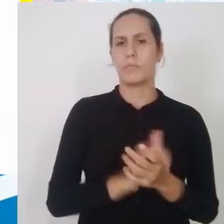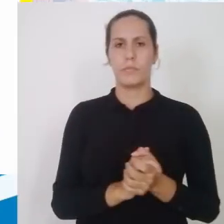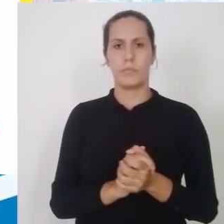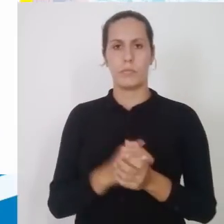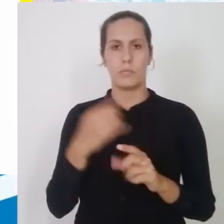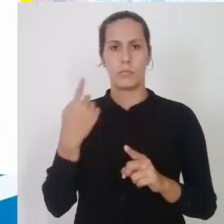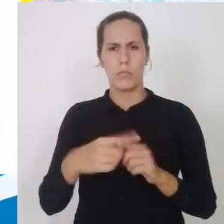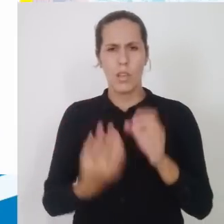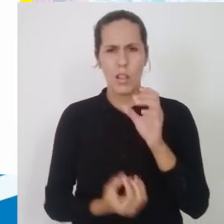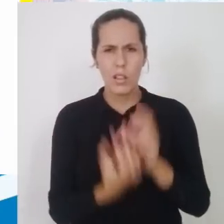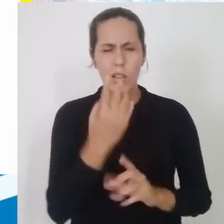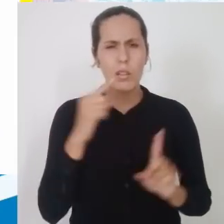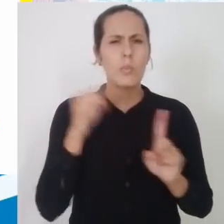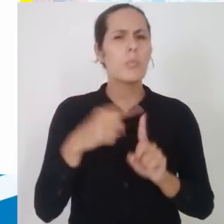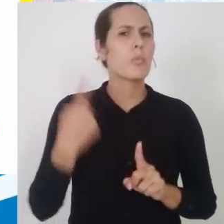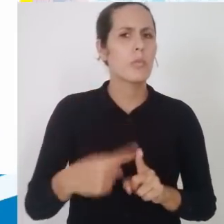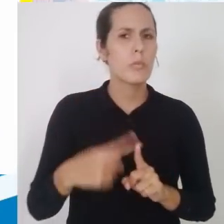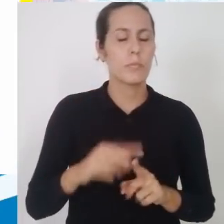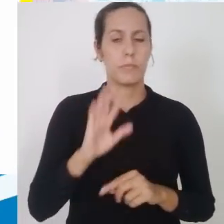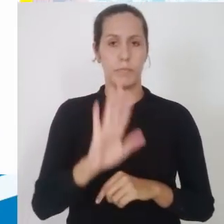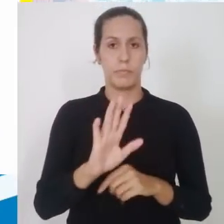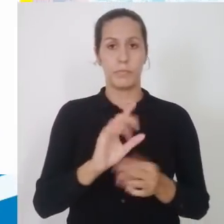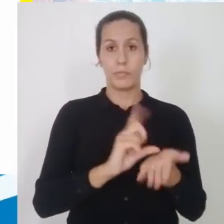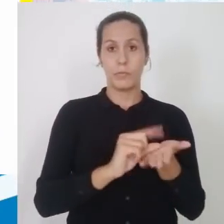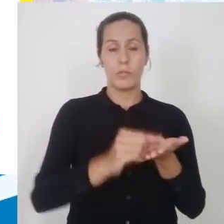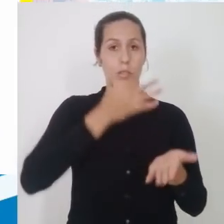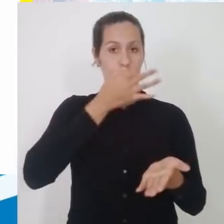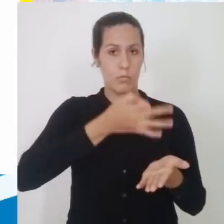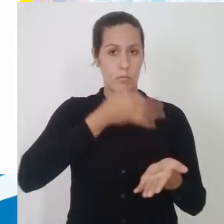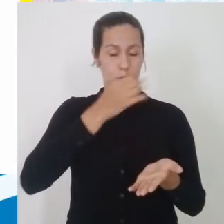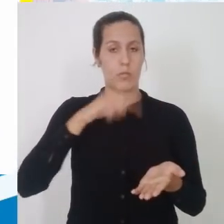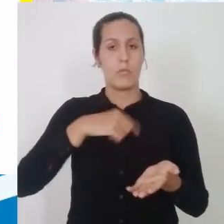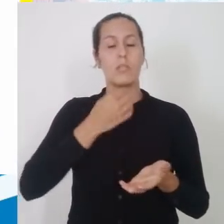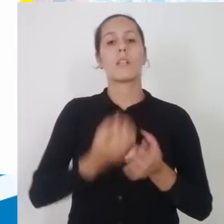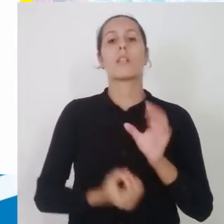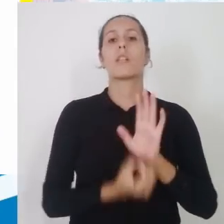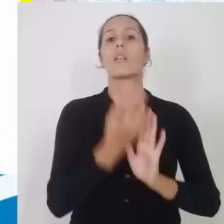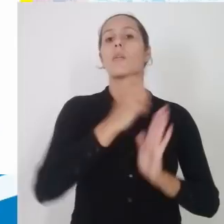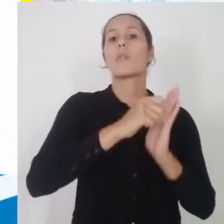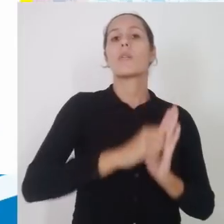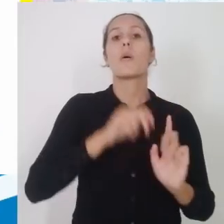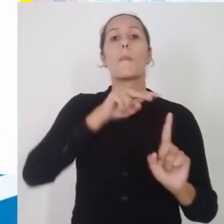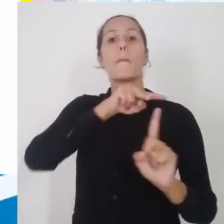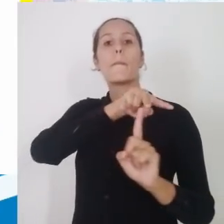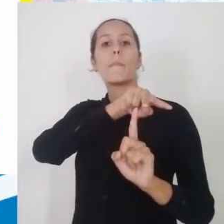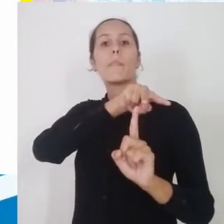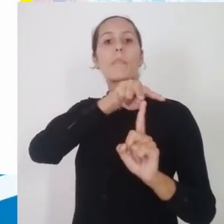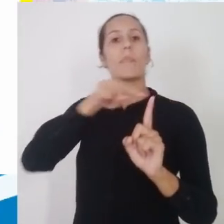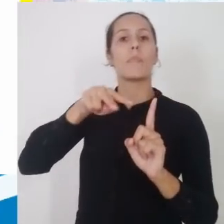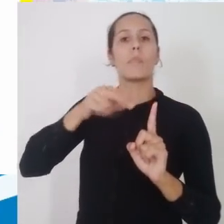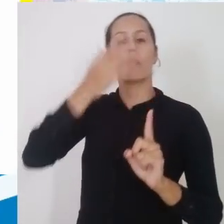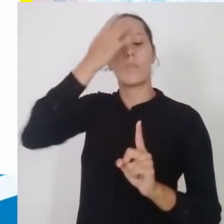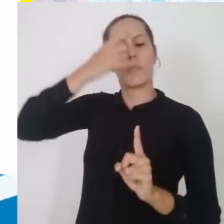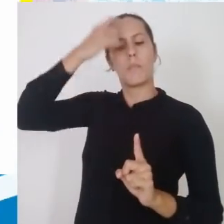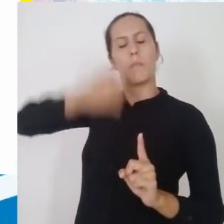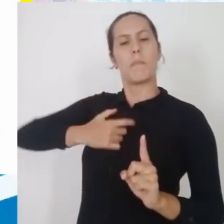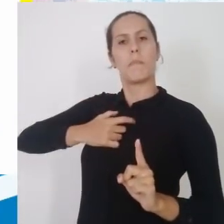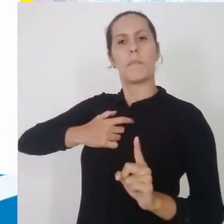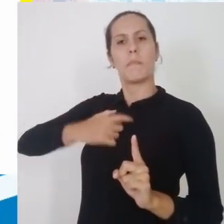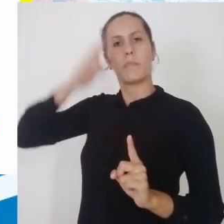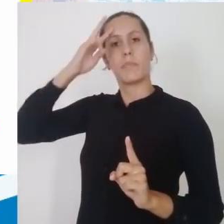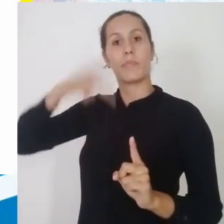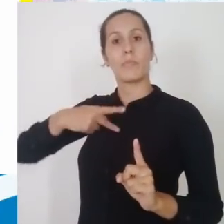que a pessoa julga pertinente que outras pessoas também conheçam. Na verdade, o objetivo de um artigo de opinião é